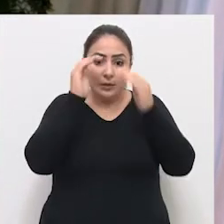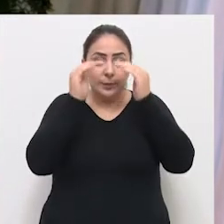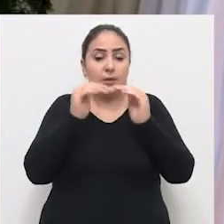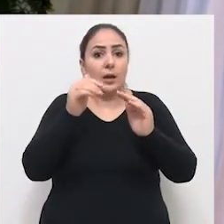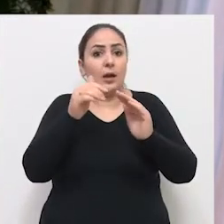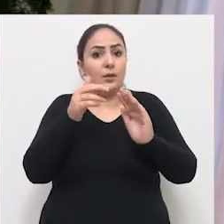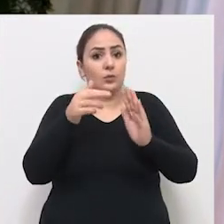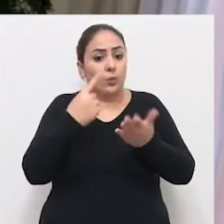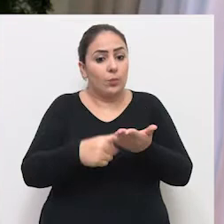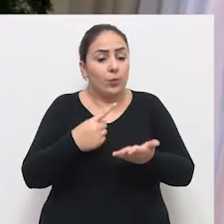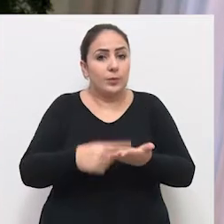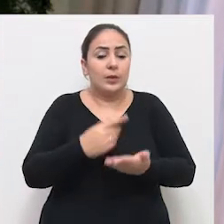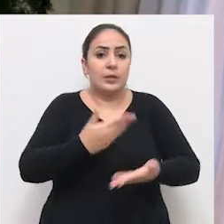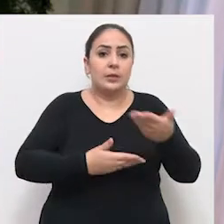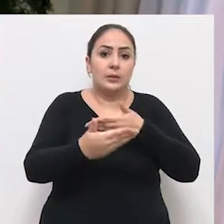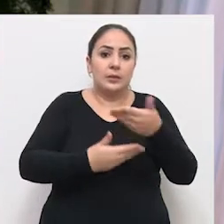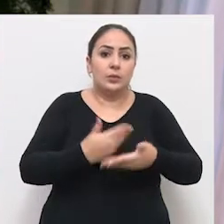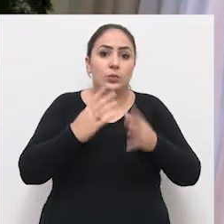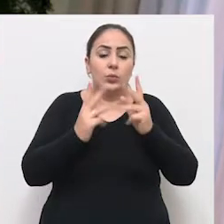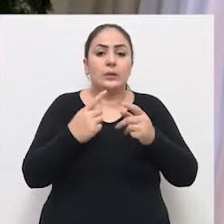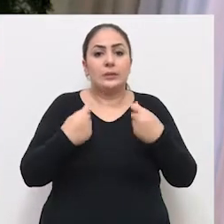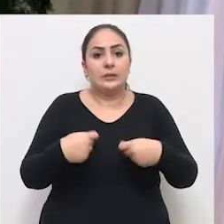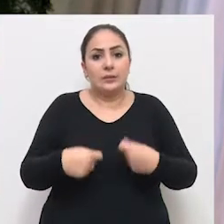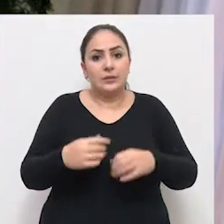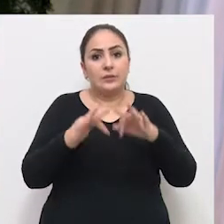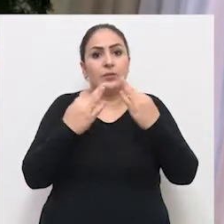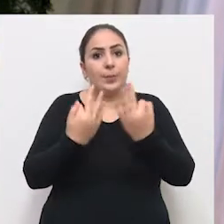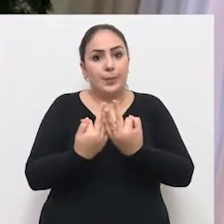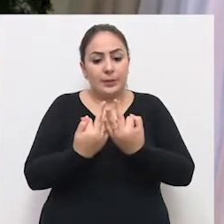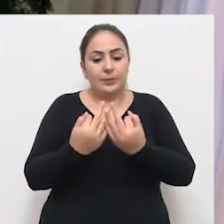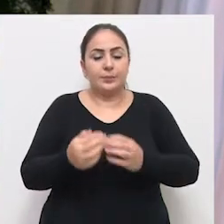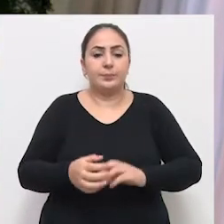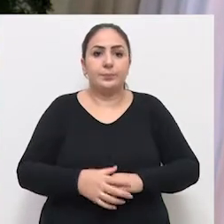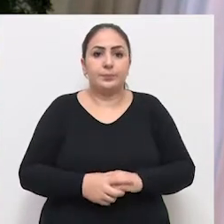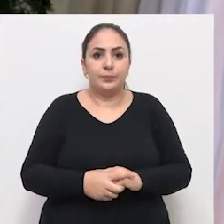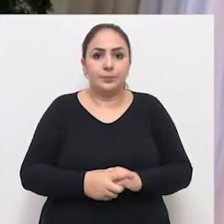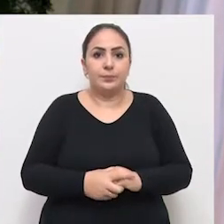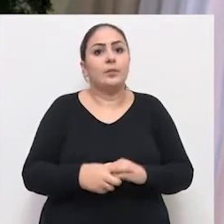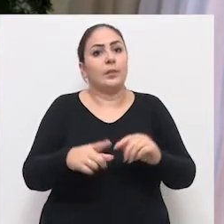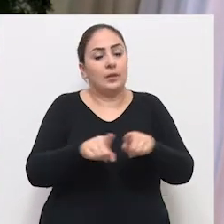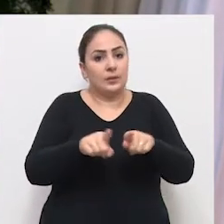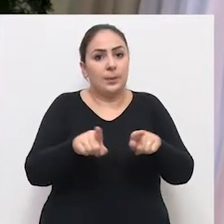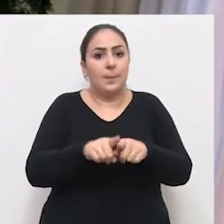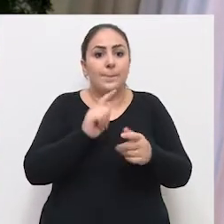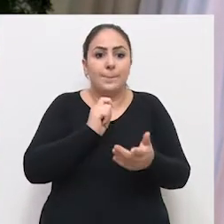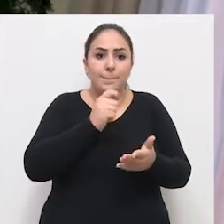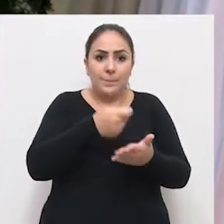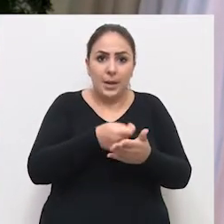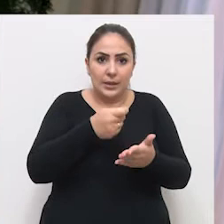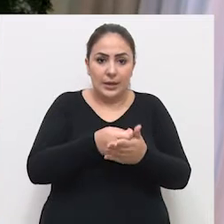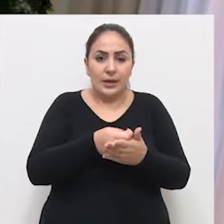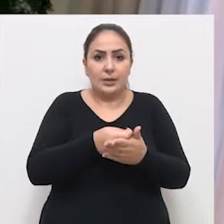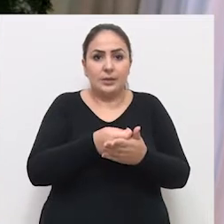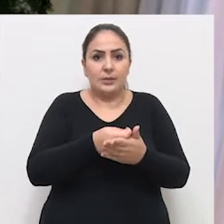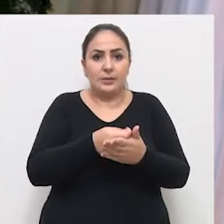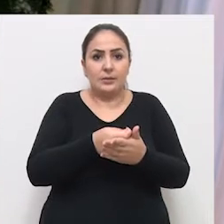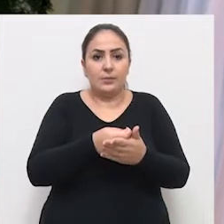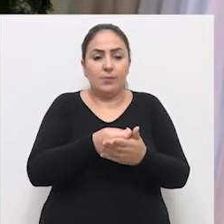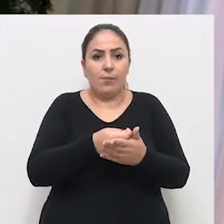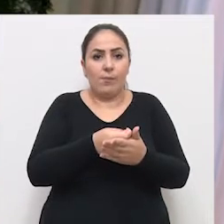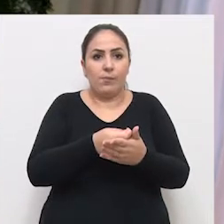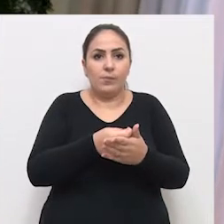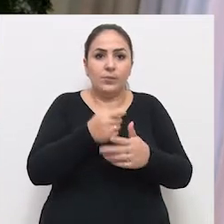honrar com seus compromissos, atender às necessidades da sua família e também pagar